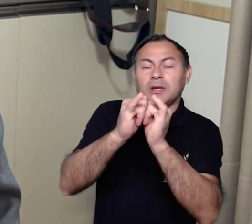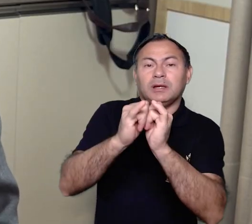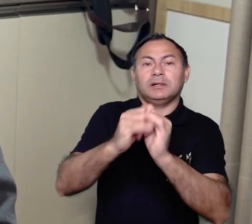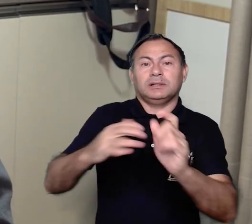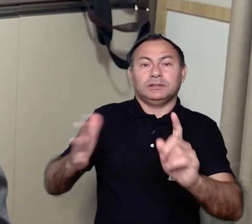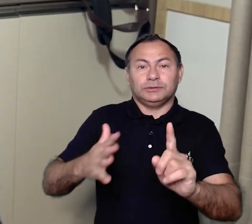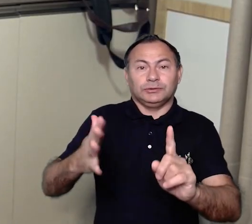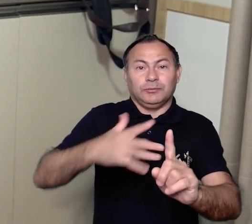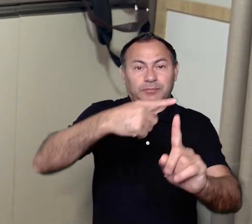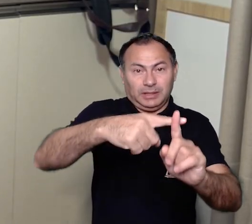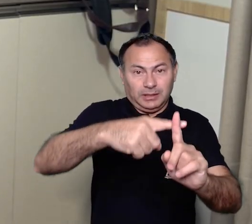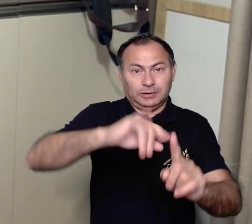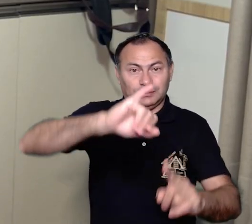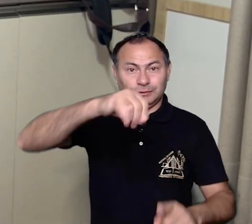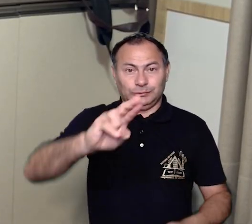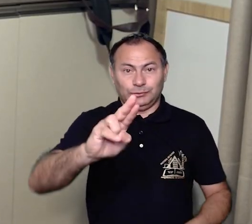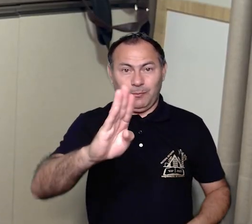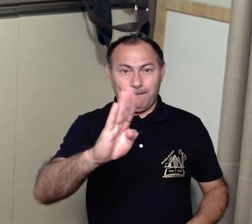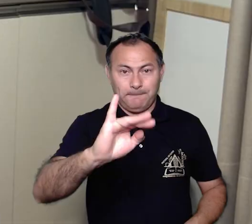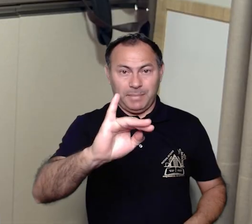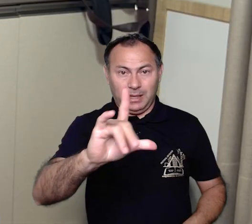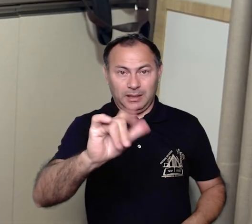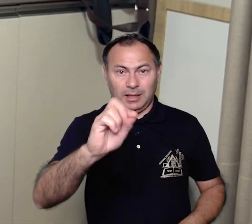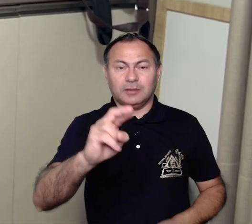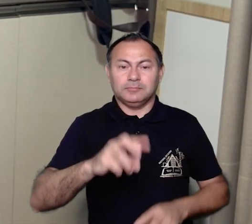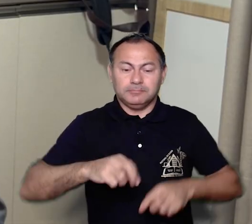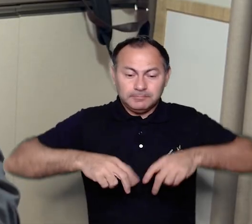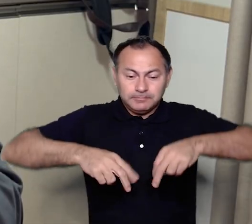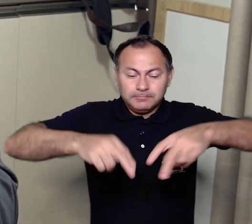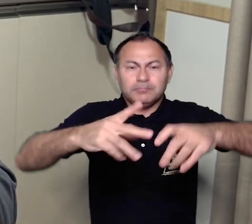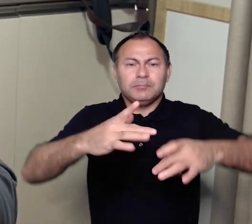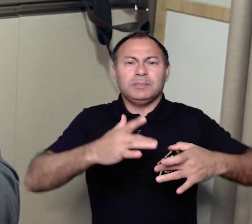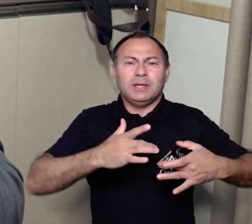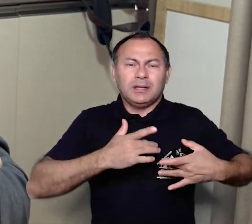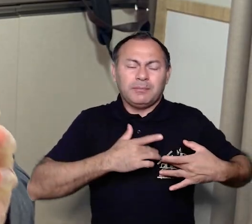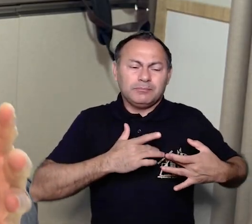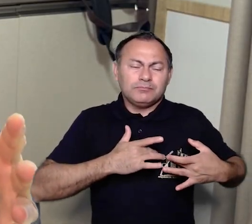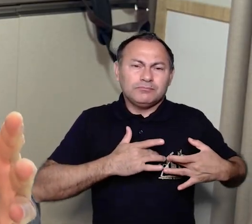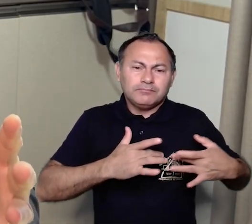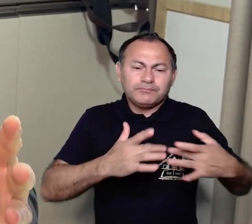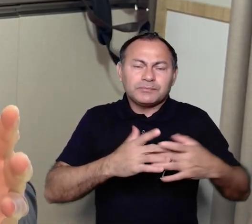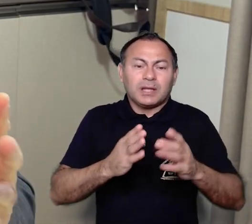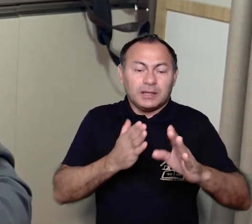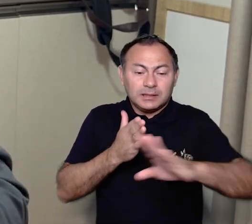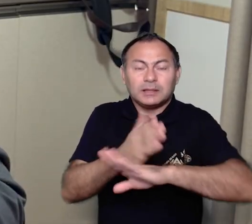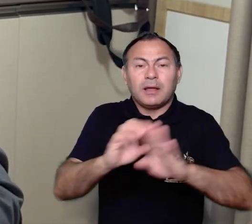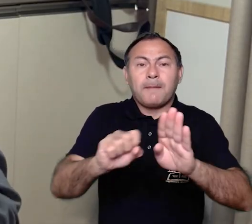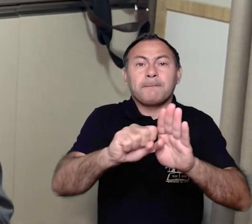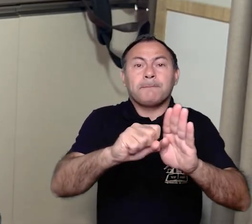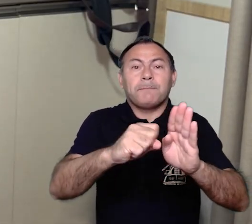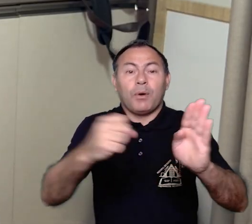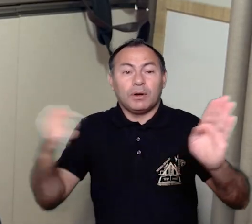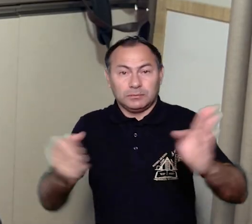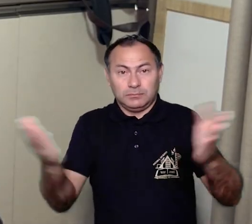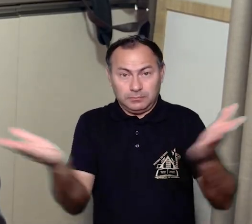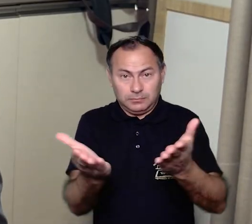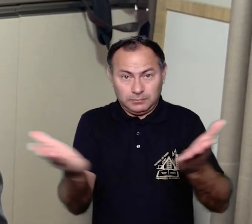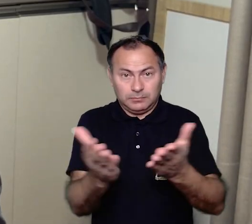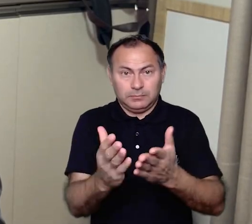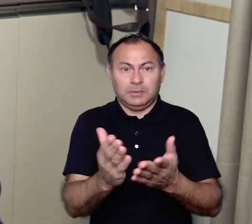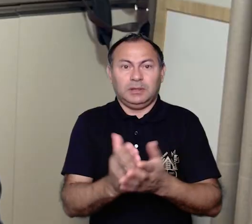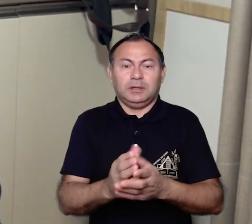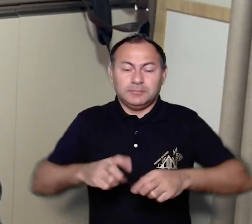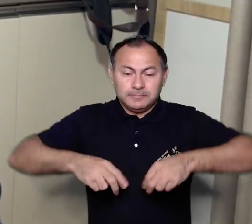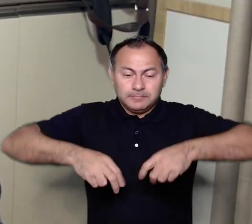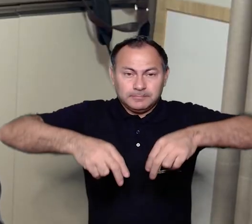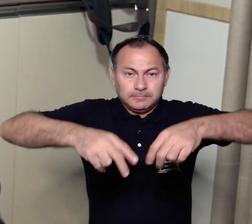jubilar, que é uma peregrinação piedosa. Então, aquilo que era uma passagem na porta, agora faz